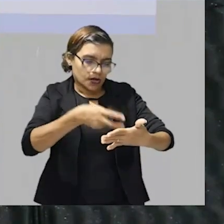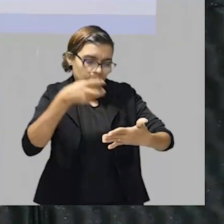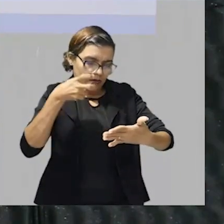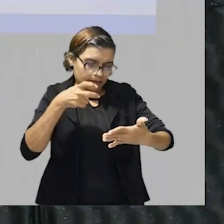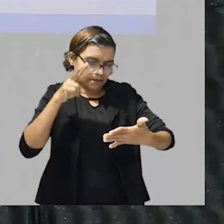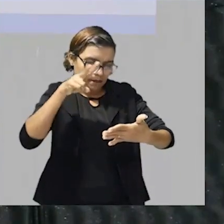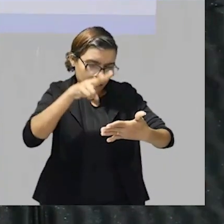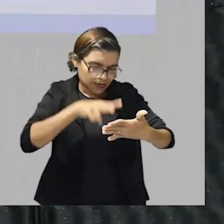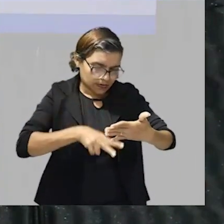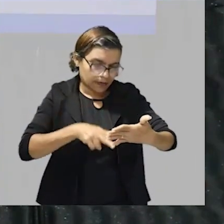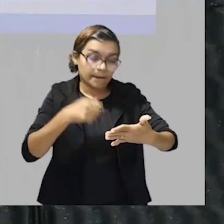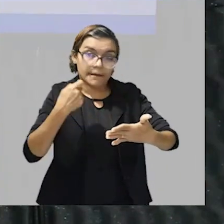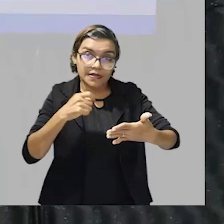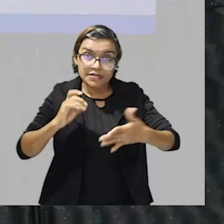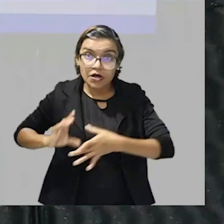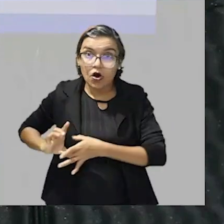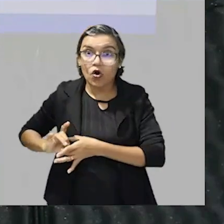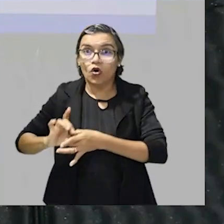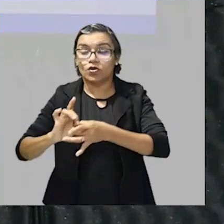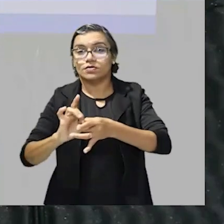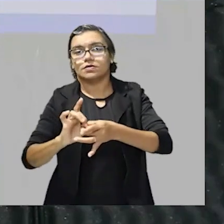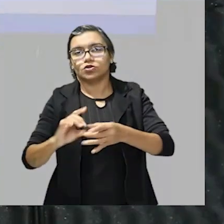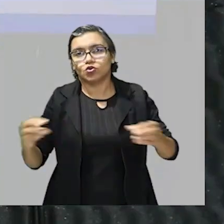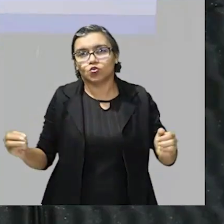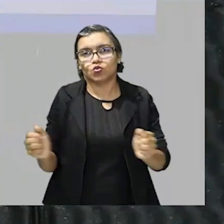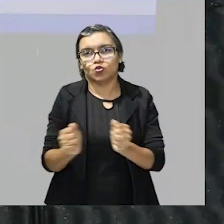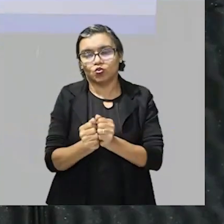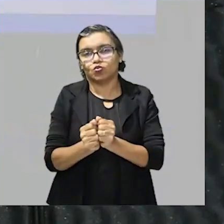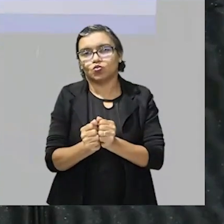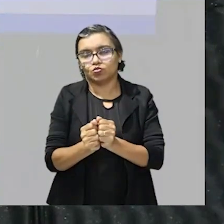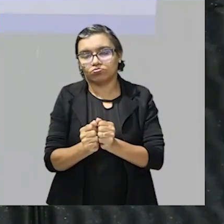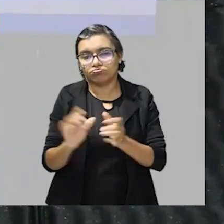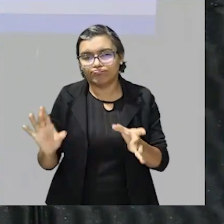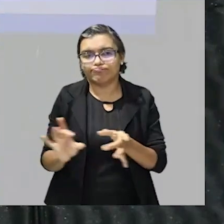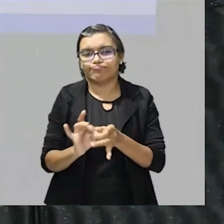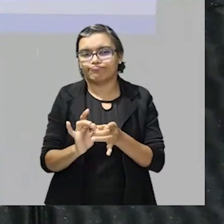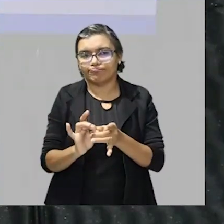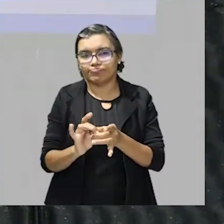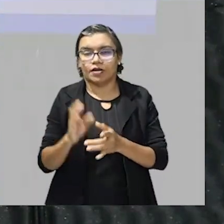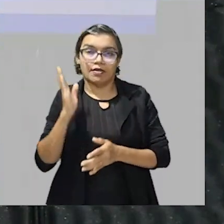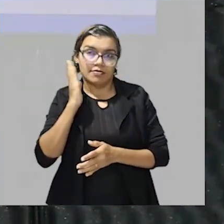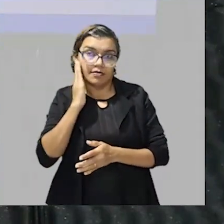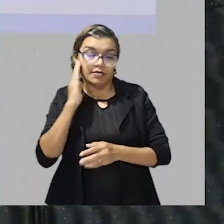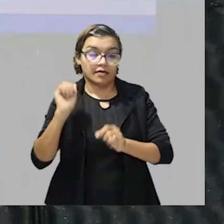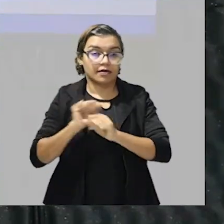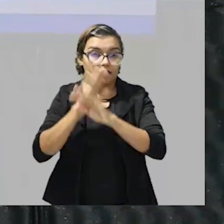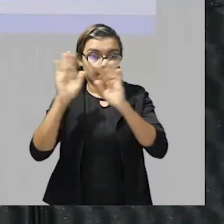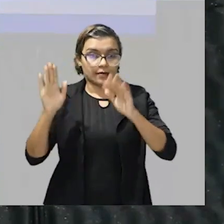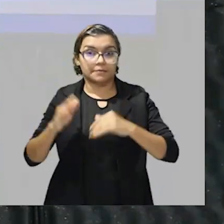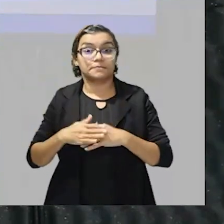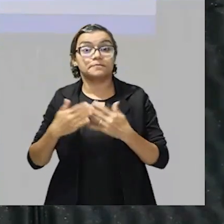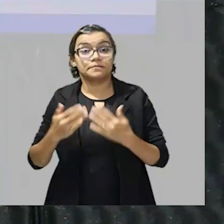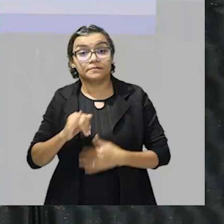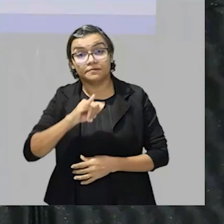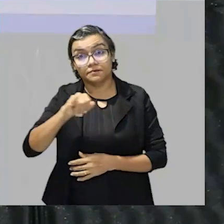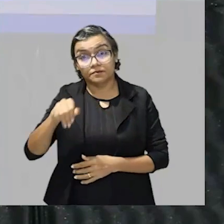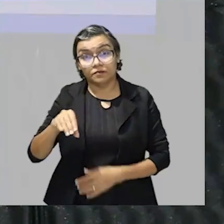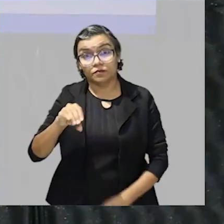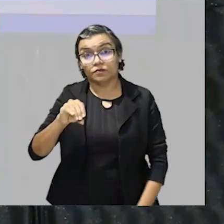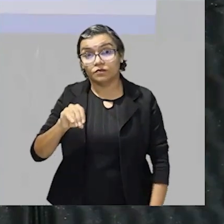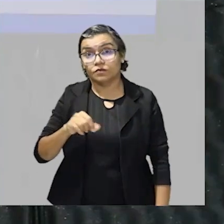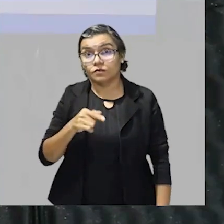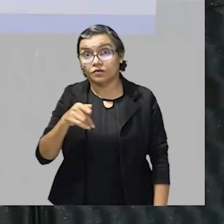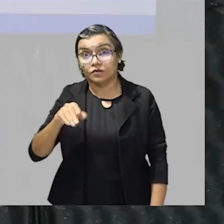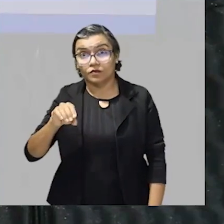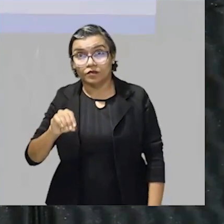associação eu tenho que fazer a contextualização para que haja entendimento então o João Cabral de Melo Neto fez muito isso então